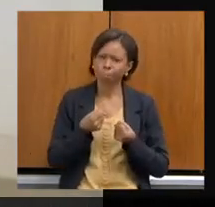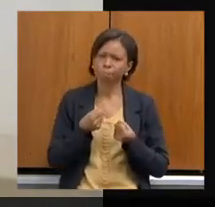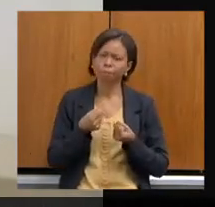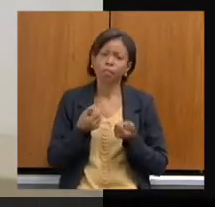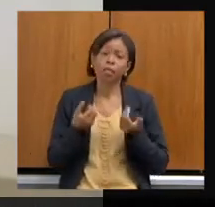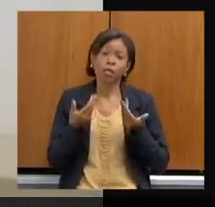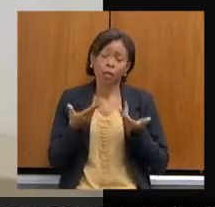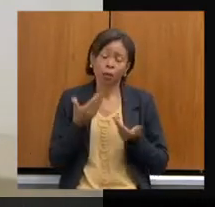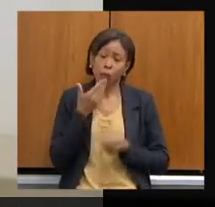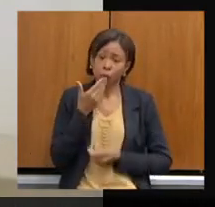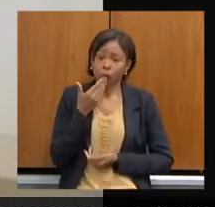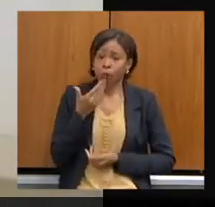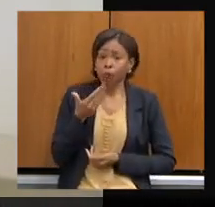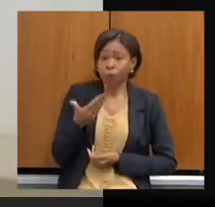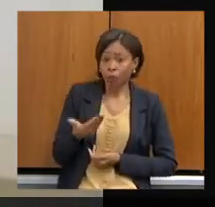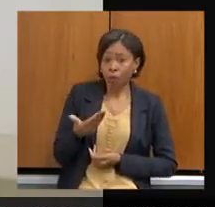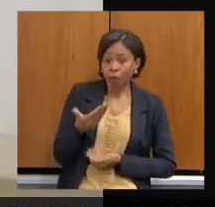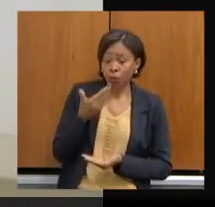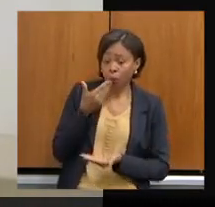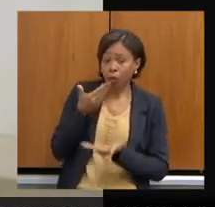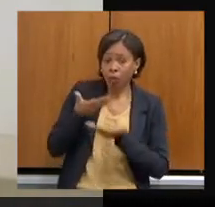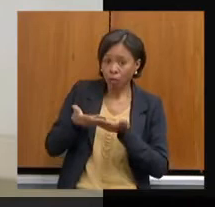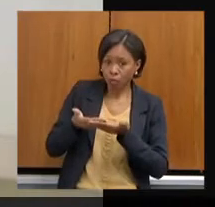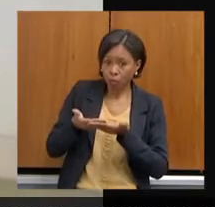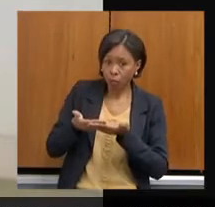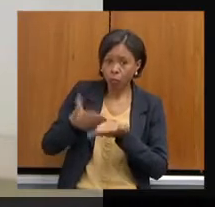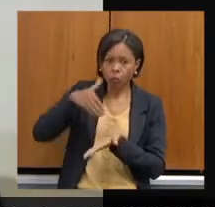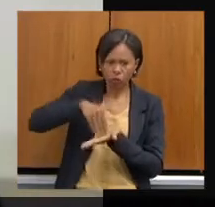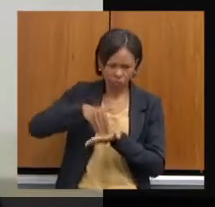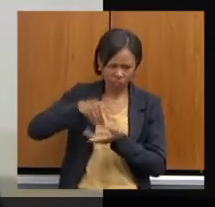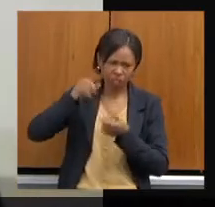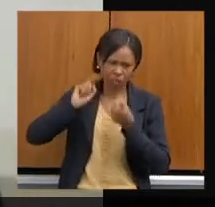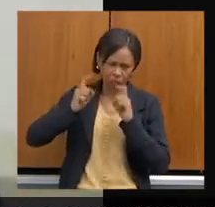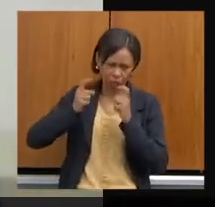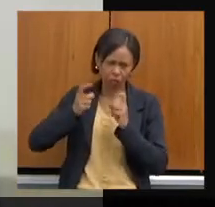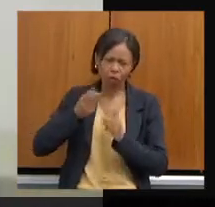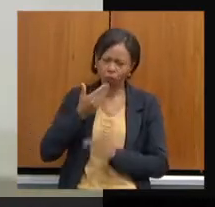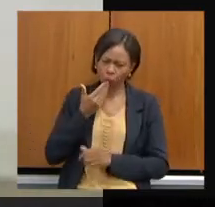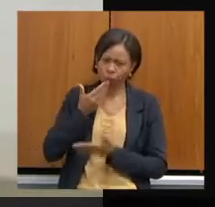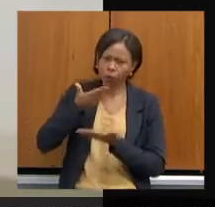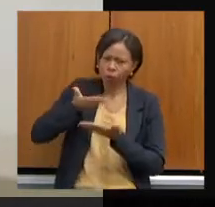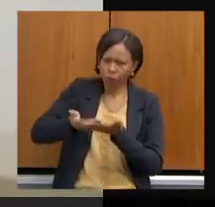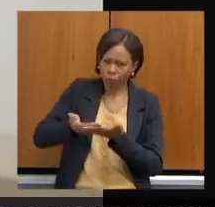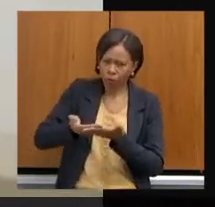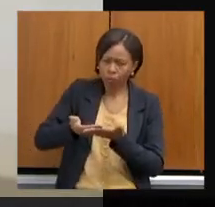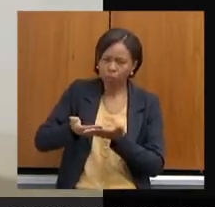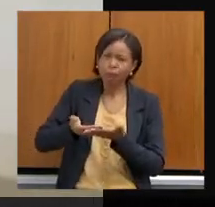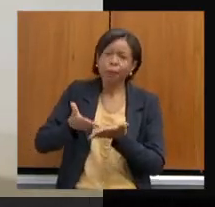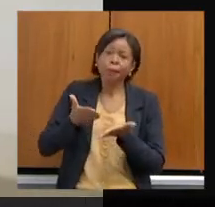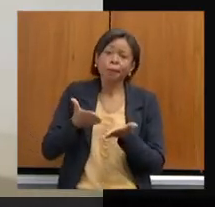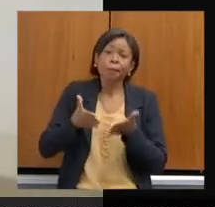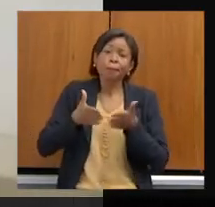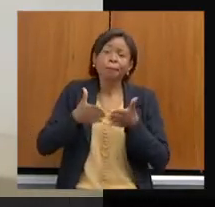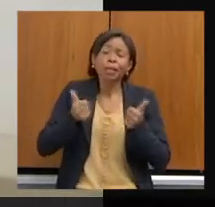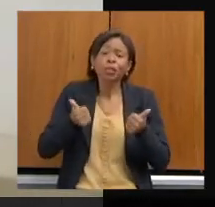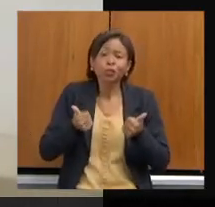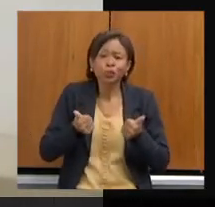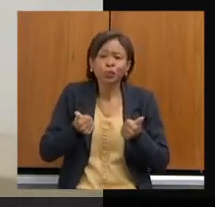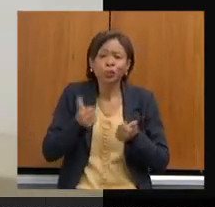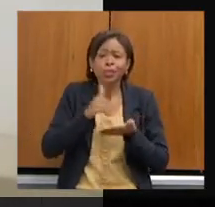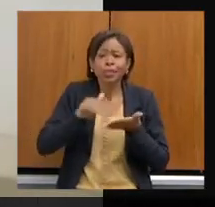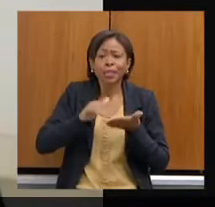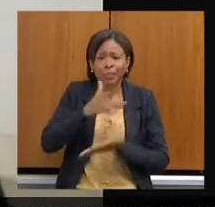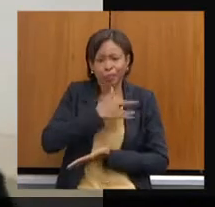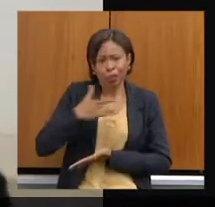protocolar o requerimento ao final dessa reunião mais uma vez uma pelo nosso secretário de saúde Dr Fábio